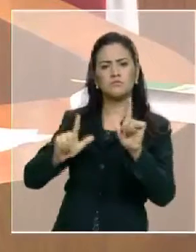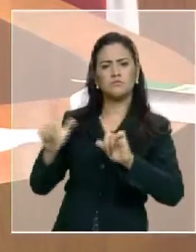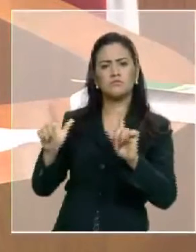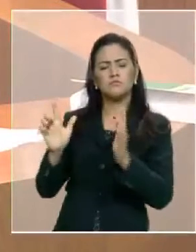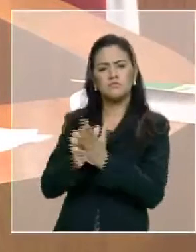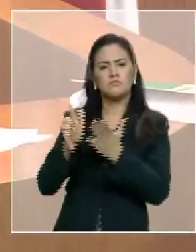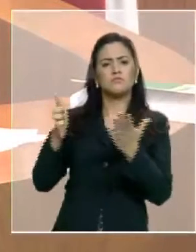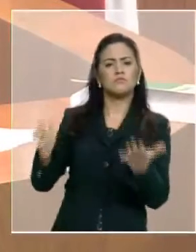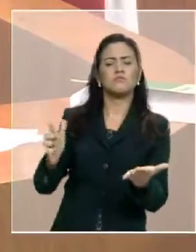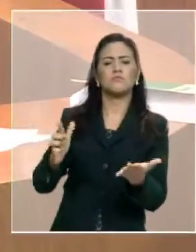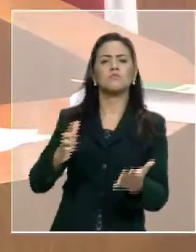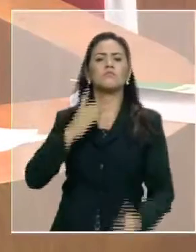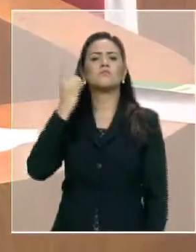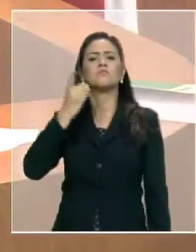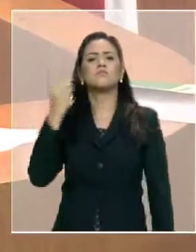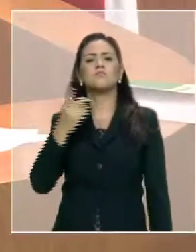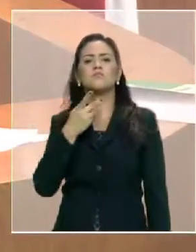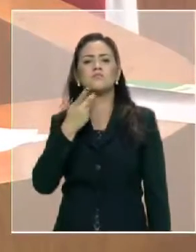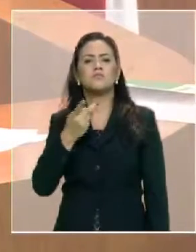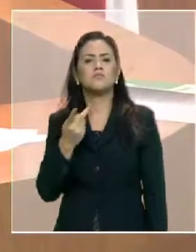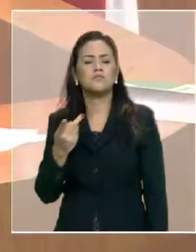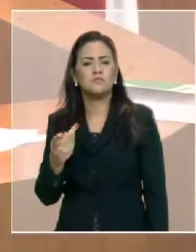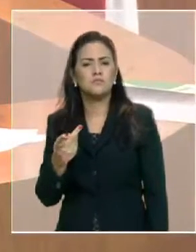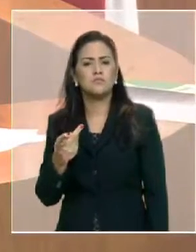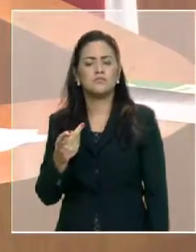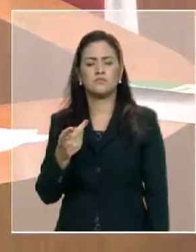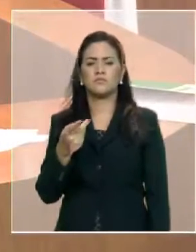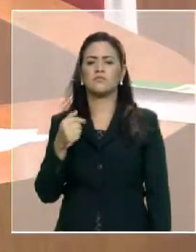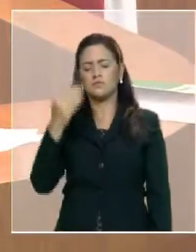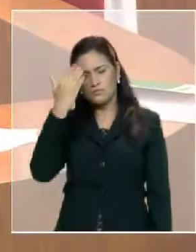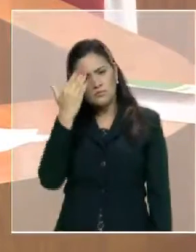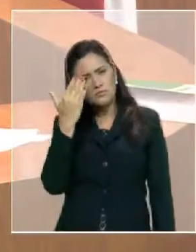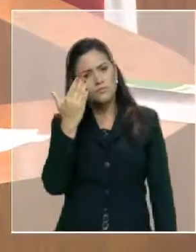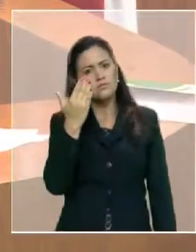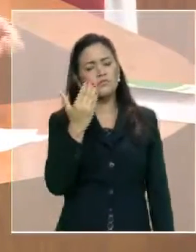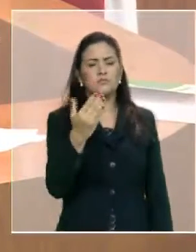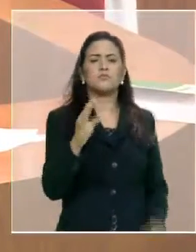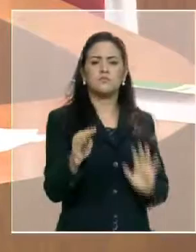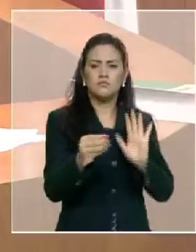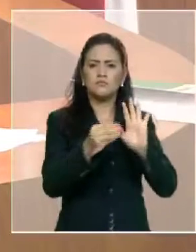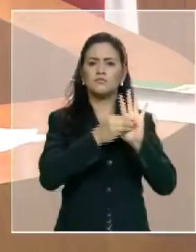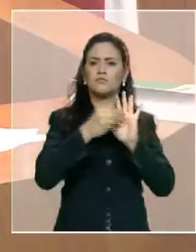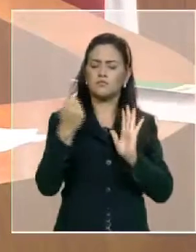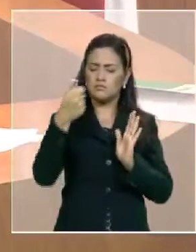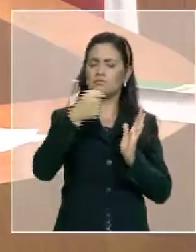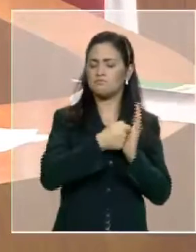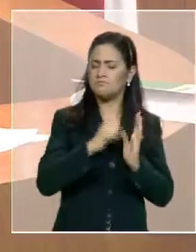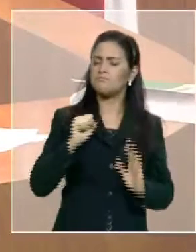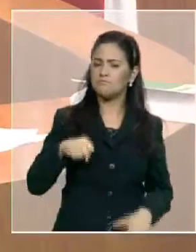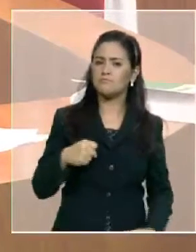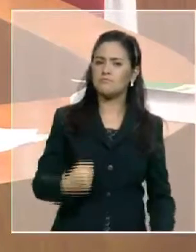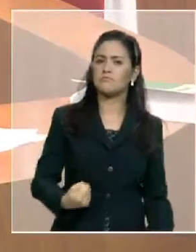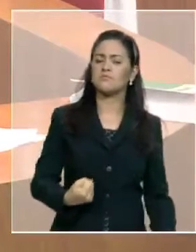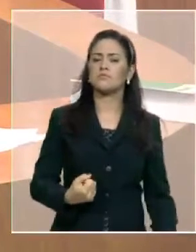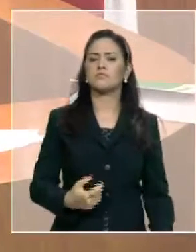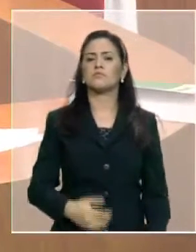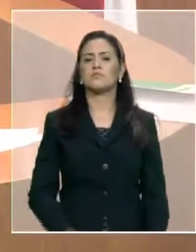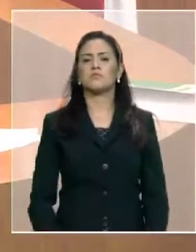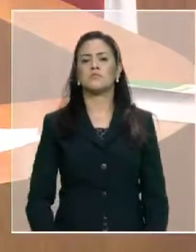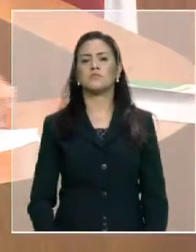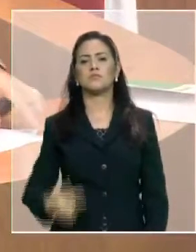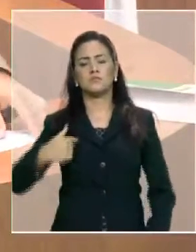citando e agradecendo suas emendas sendo pagas. E justamente eu peço